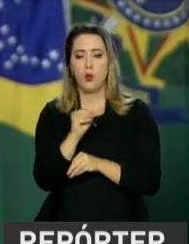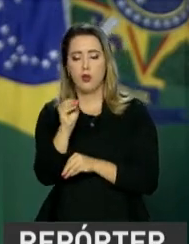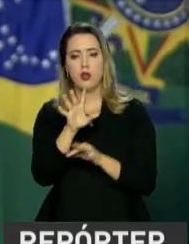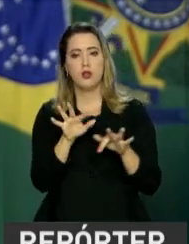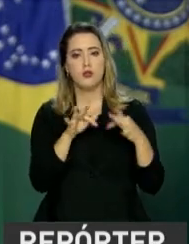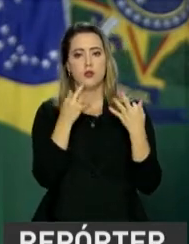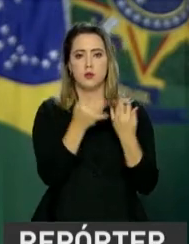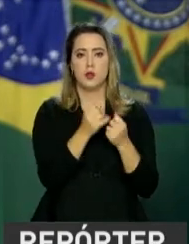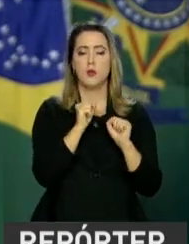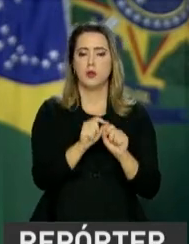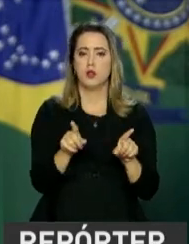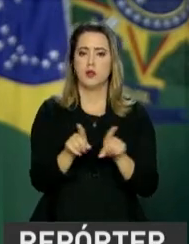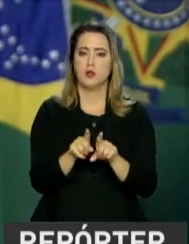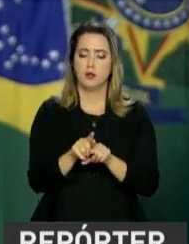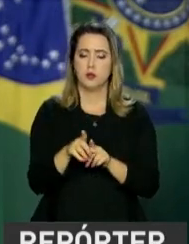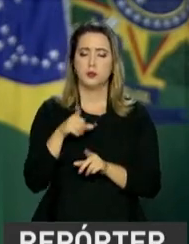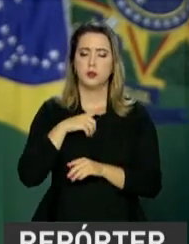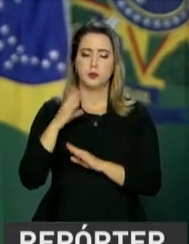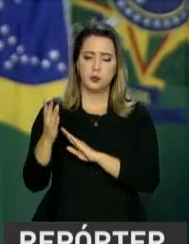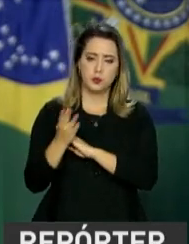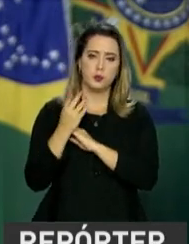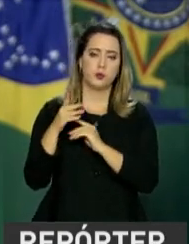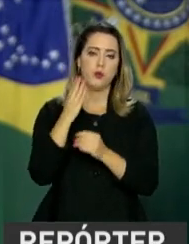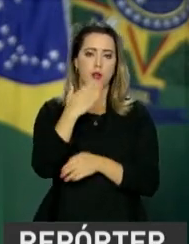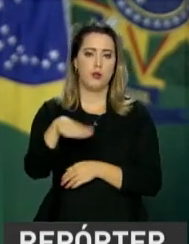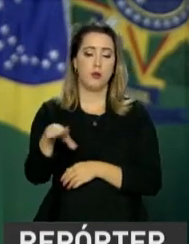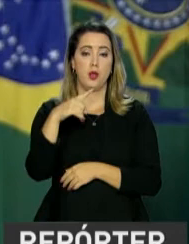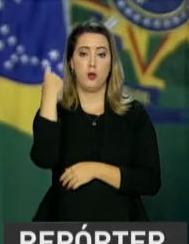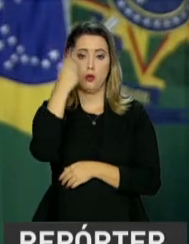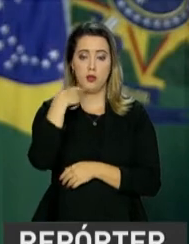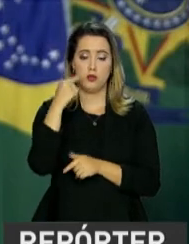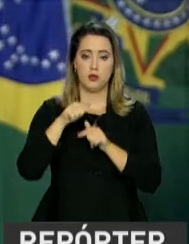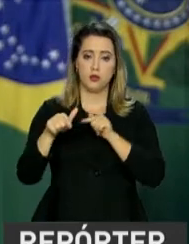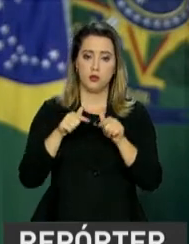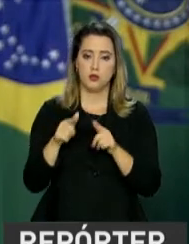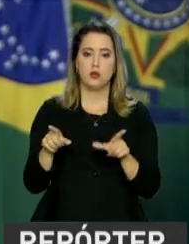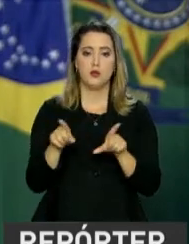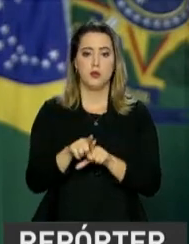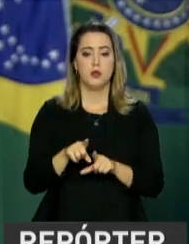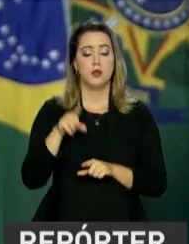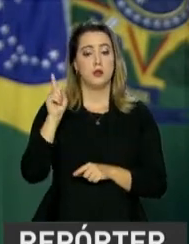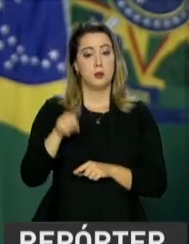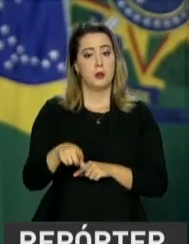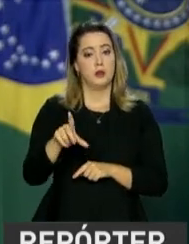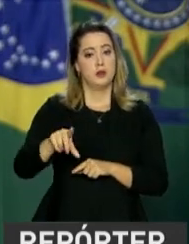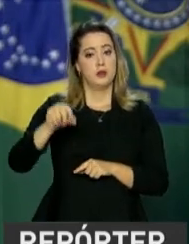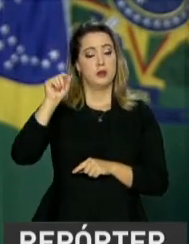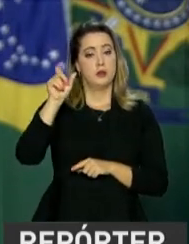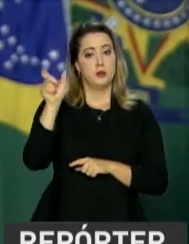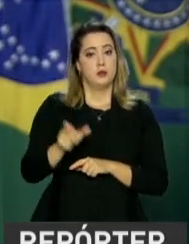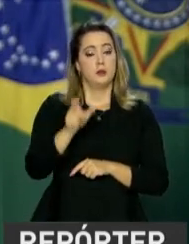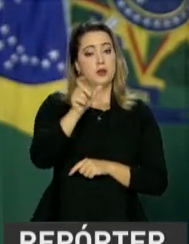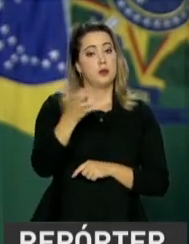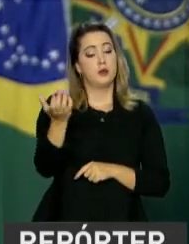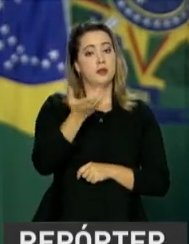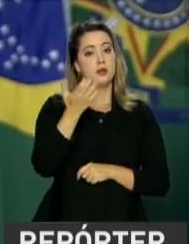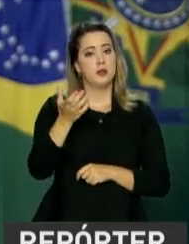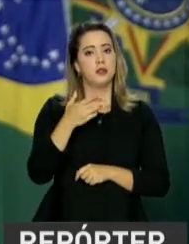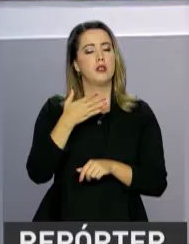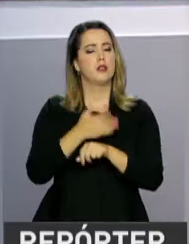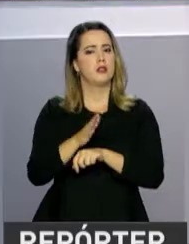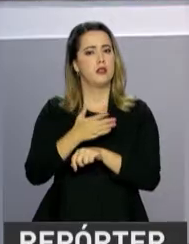poderão também se beneficiar da meia jornada também é uma opção para quem quer se qualificar